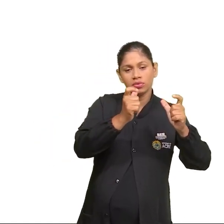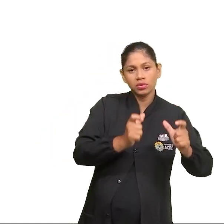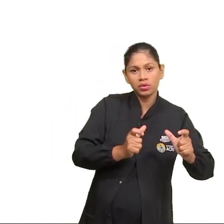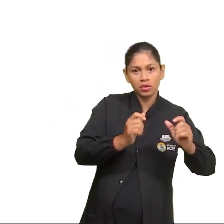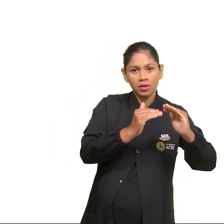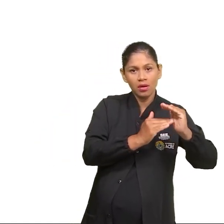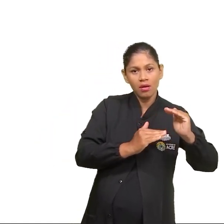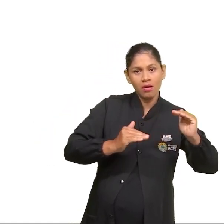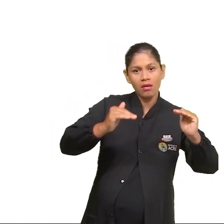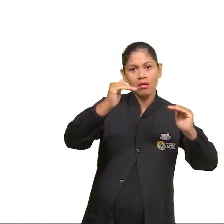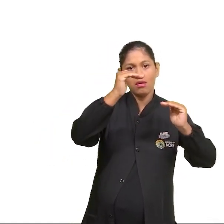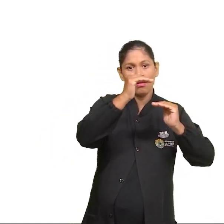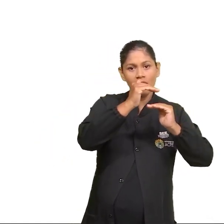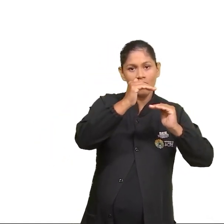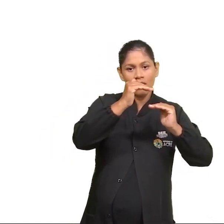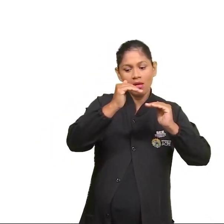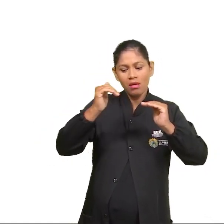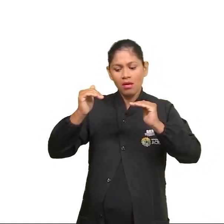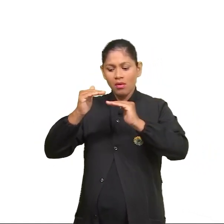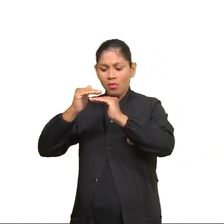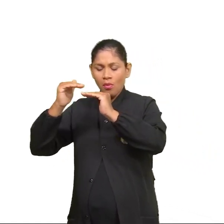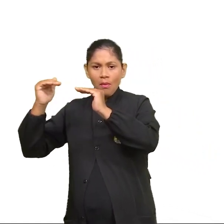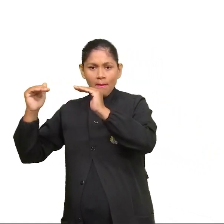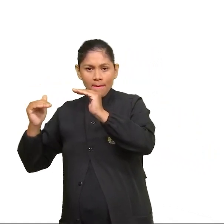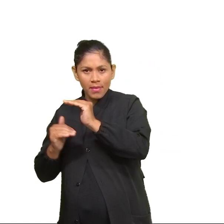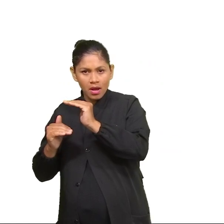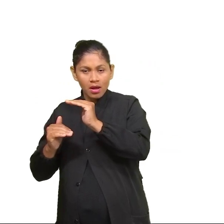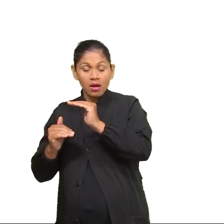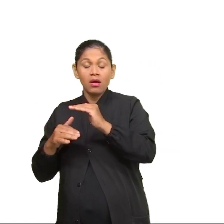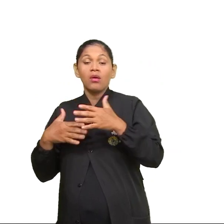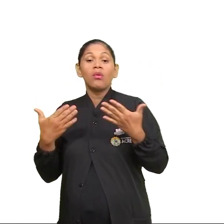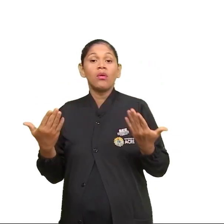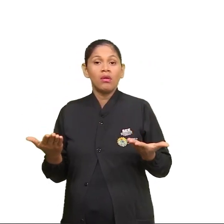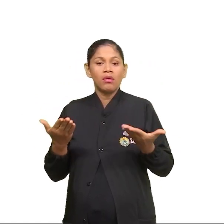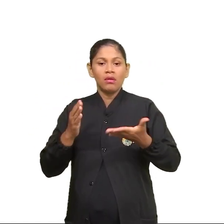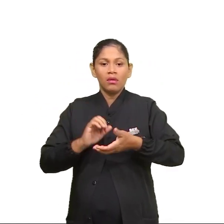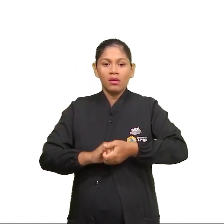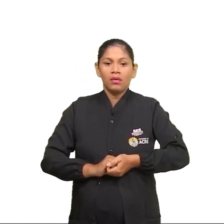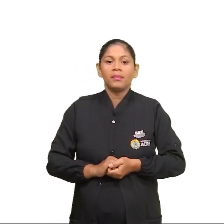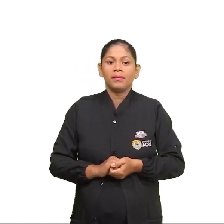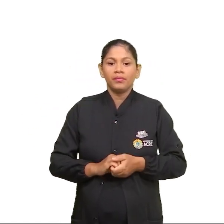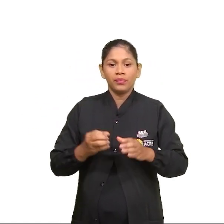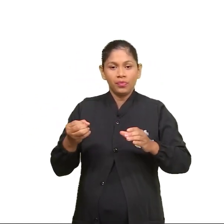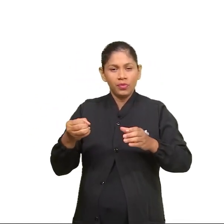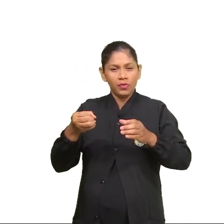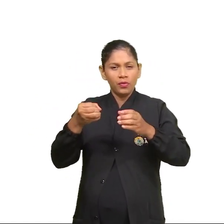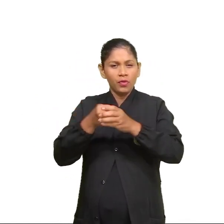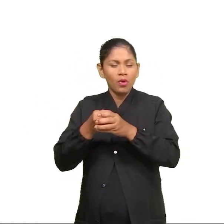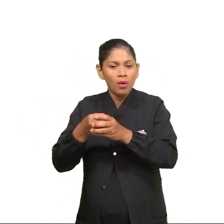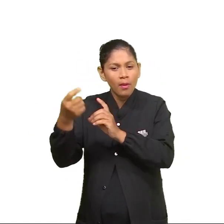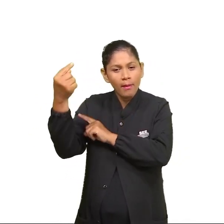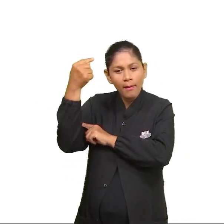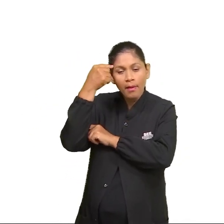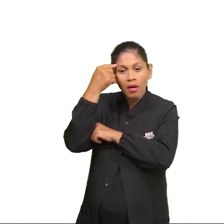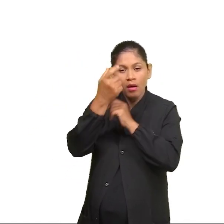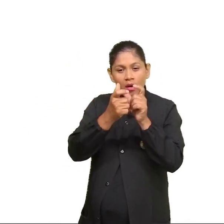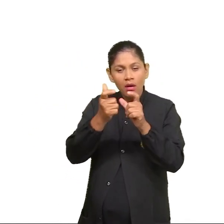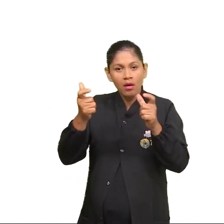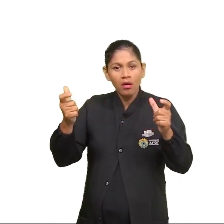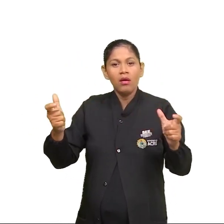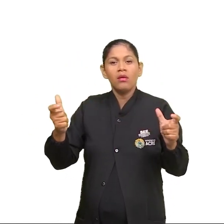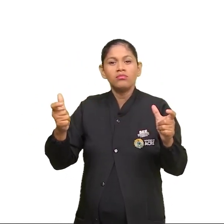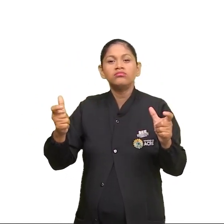baixo iluminismo em determinados locais contribuiu para o quê? Letra A, segregar pensadores e aumentar a circulação